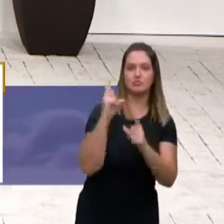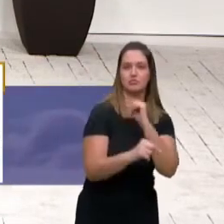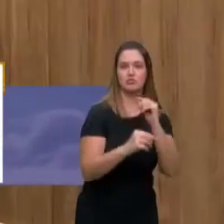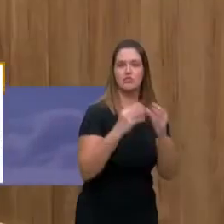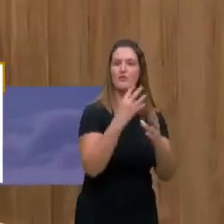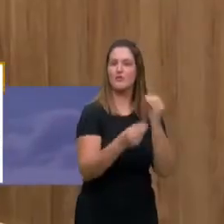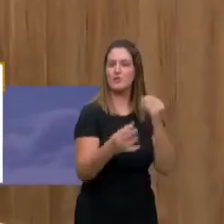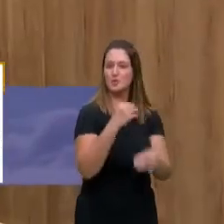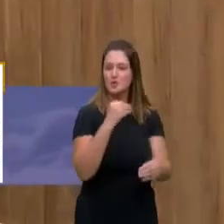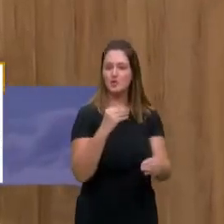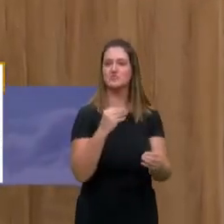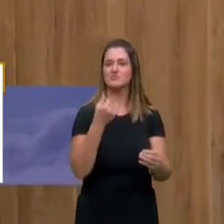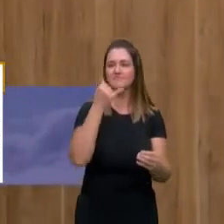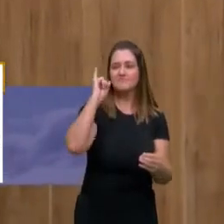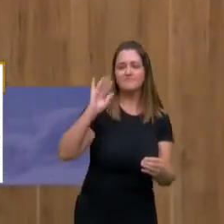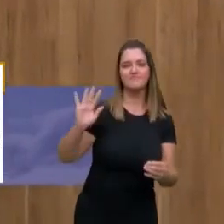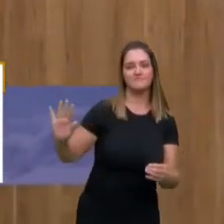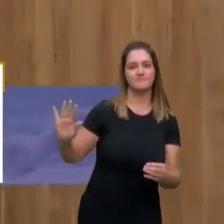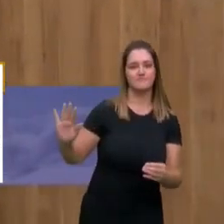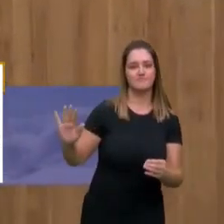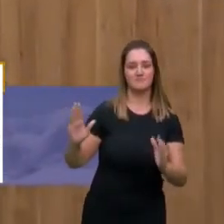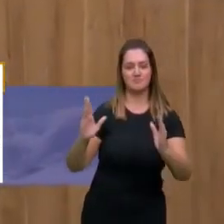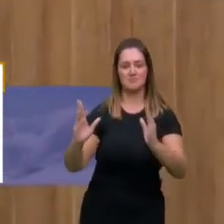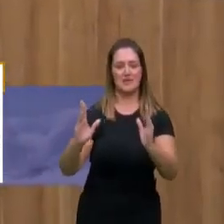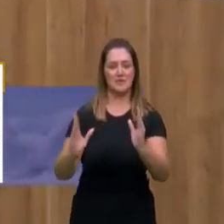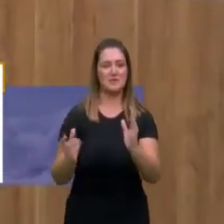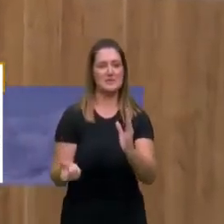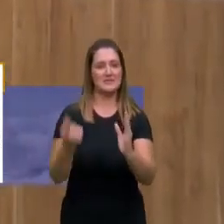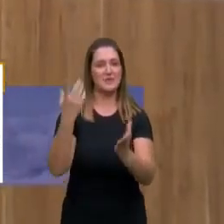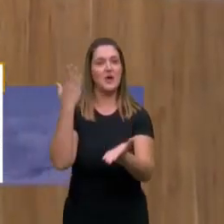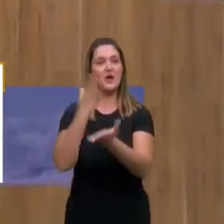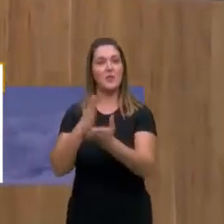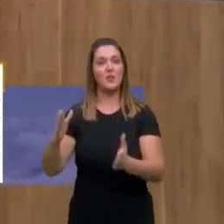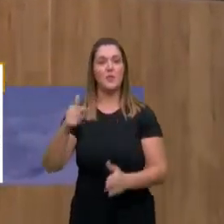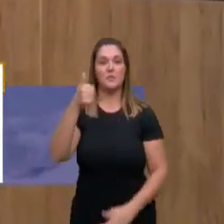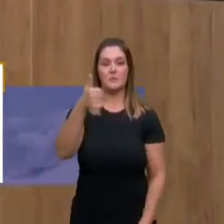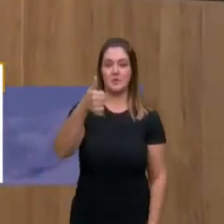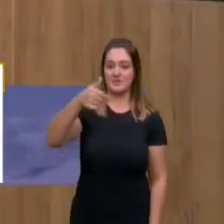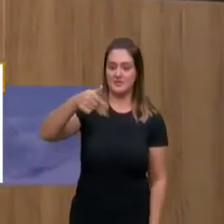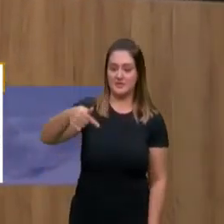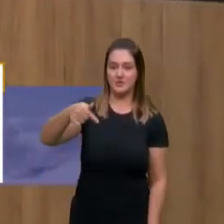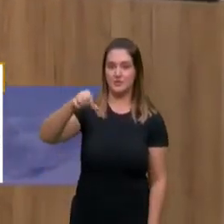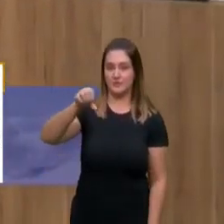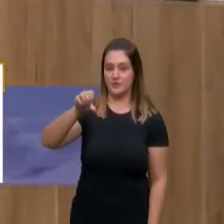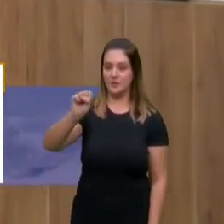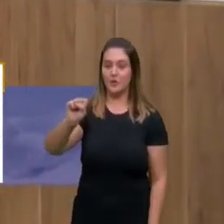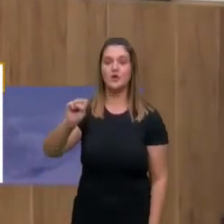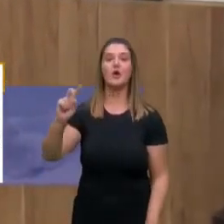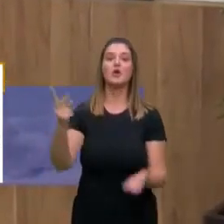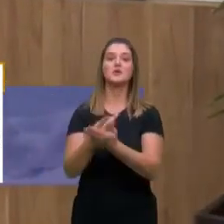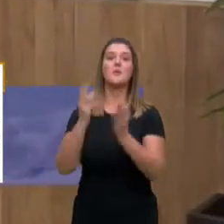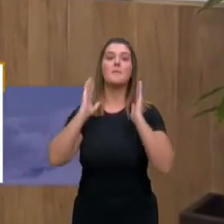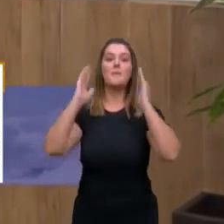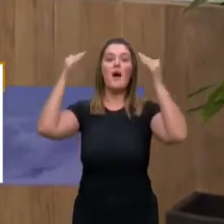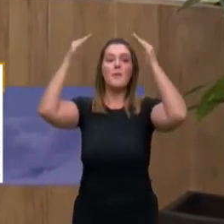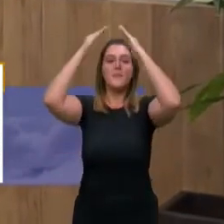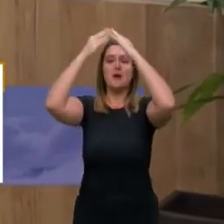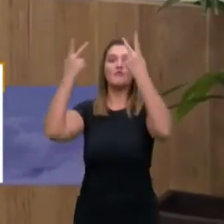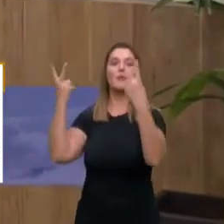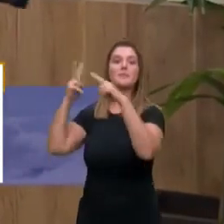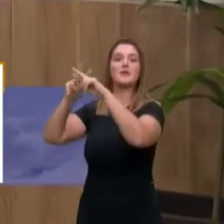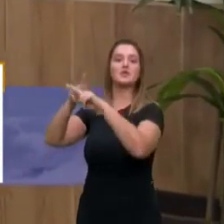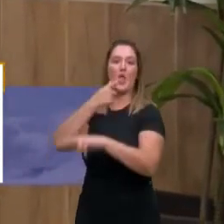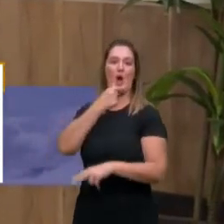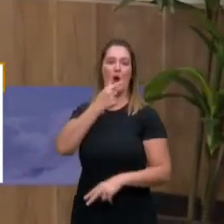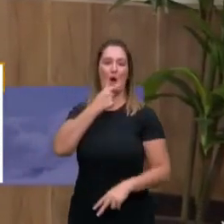de Deus. Esse período estranho terminou em 1798, com a prisão do Papa, por ordem